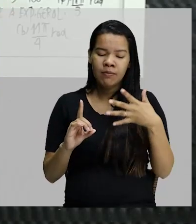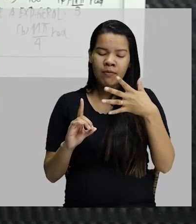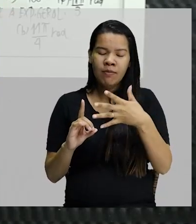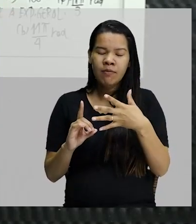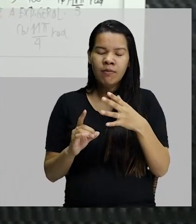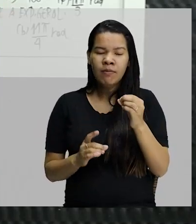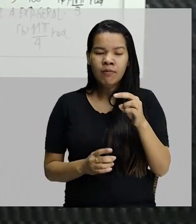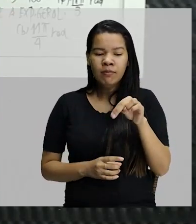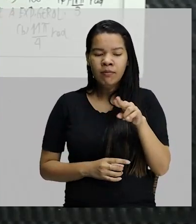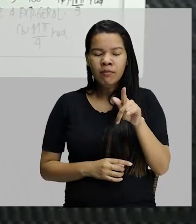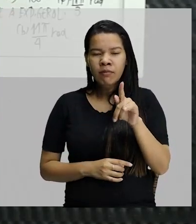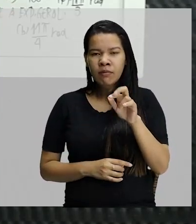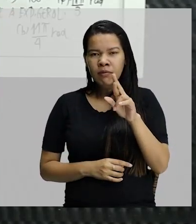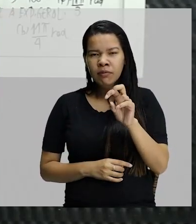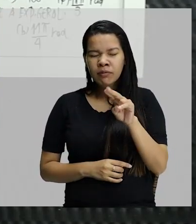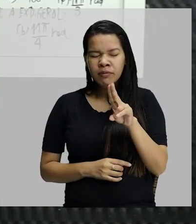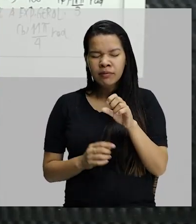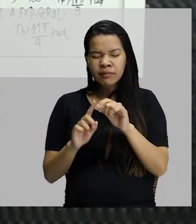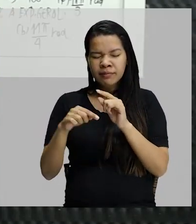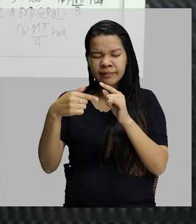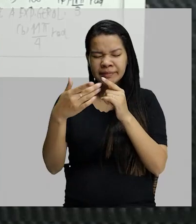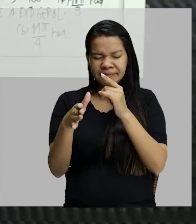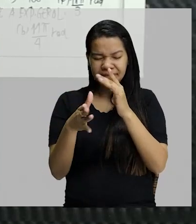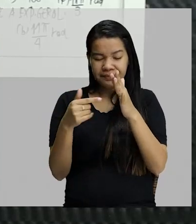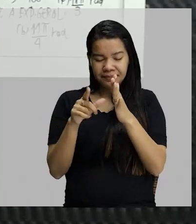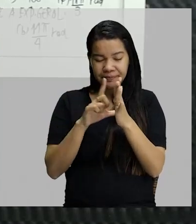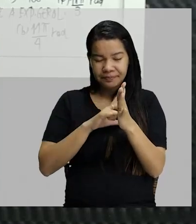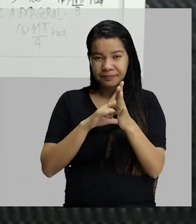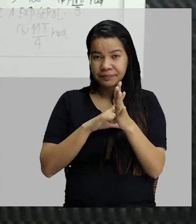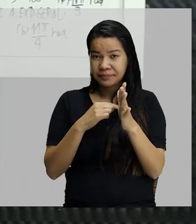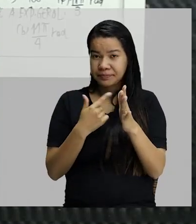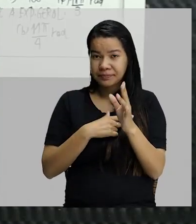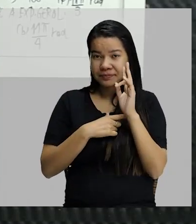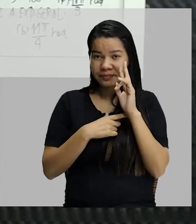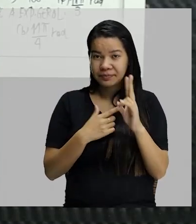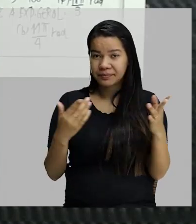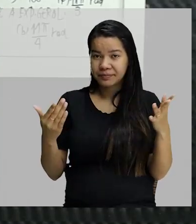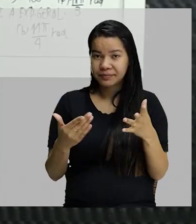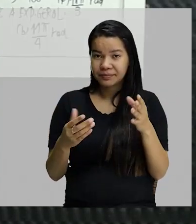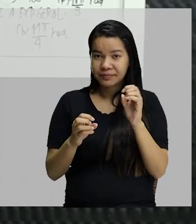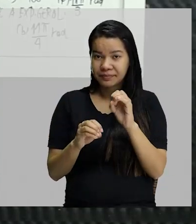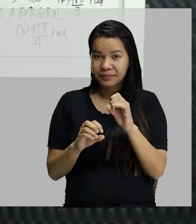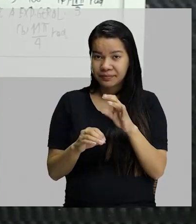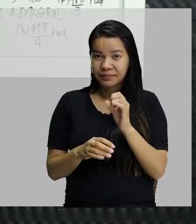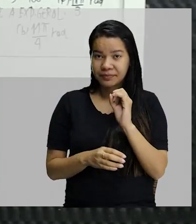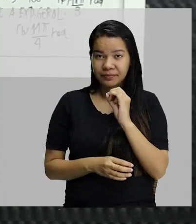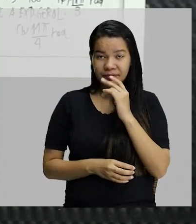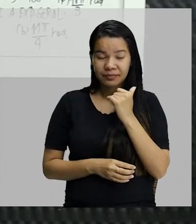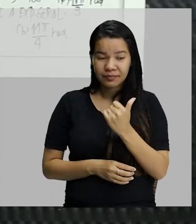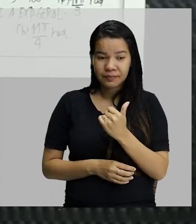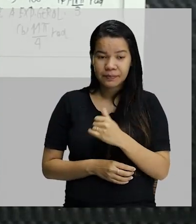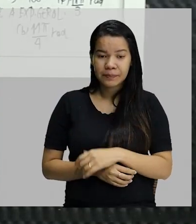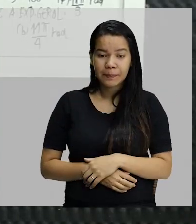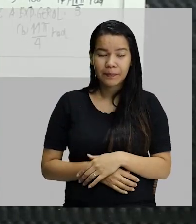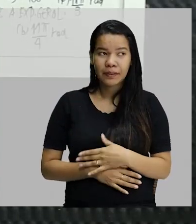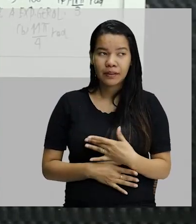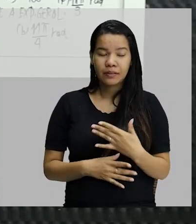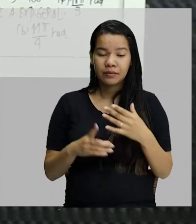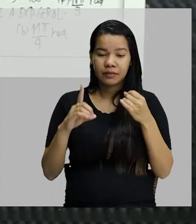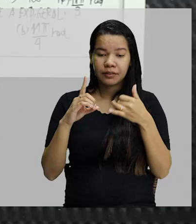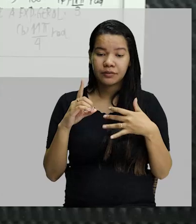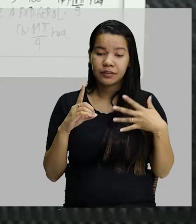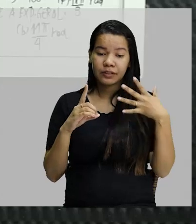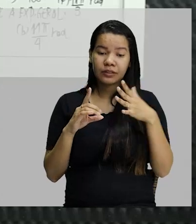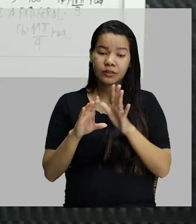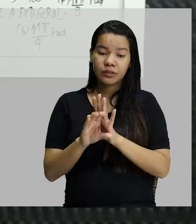côngruo a um que eu já tenho. Tá? Então, isso aí que a gente vai ver na aula de hoje. Beleza? Então, venha para cá. Olha só, definição,